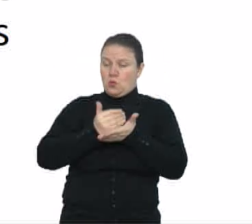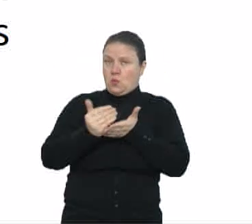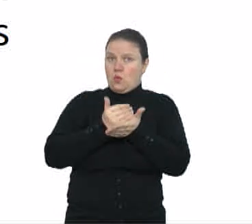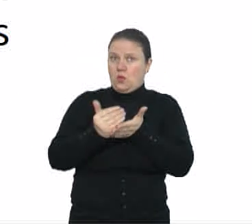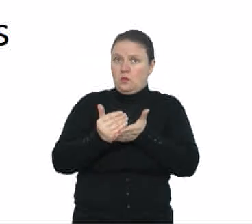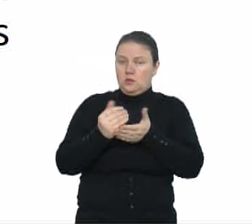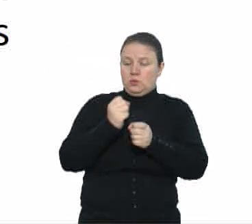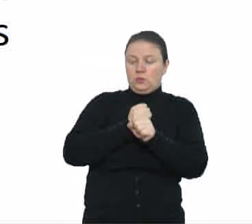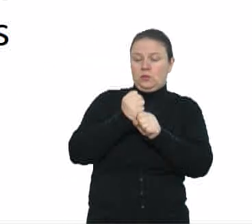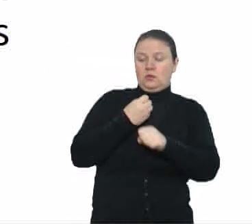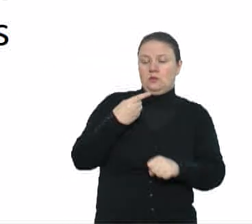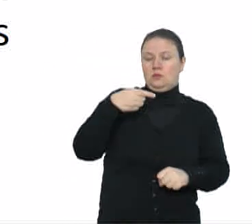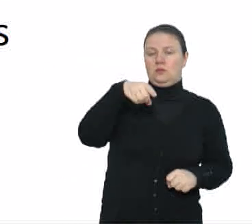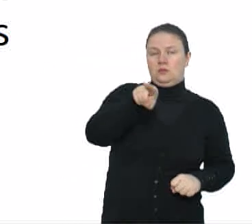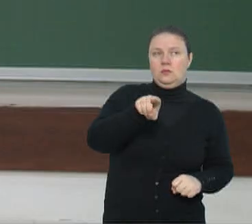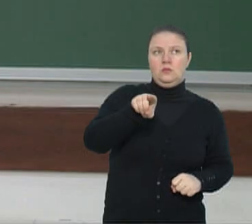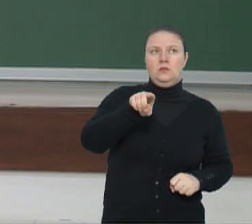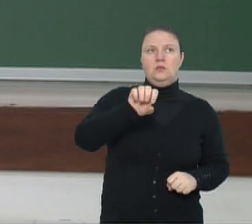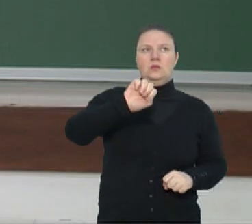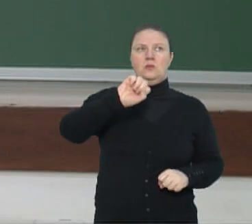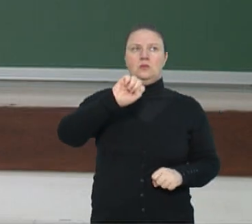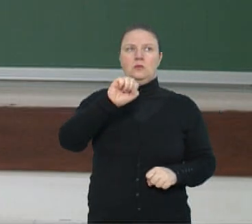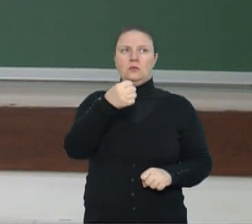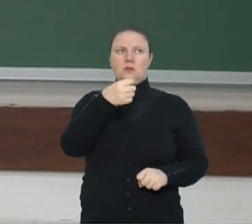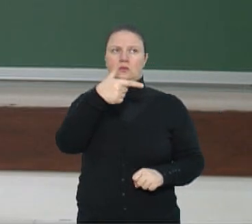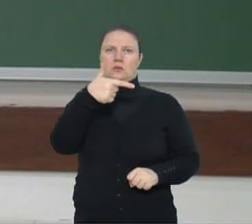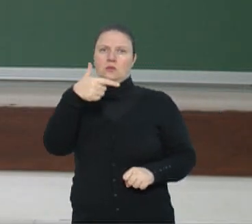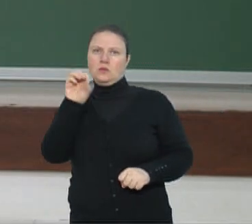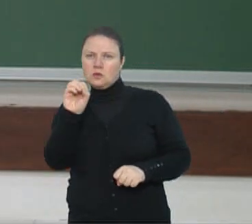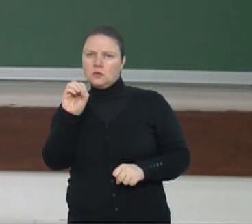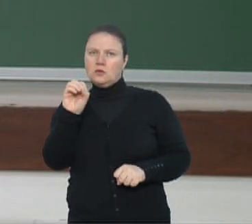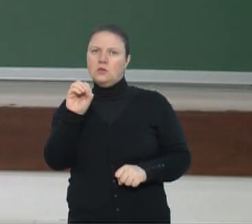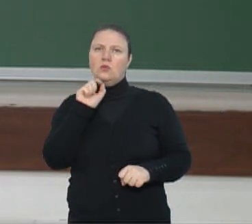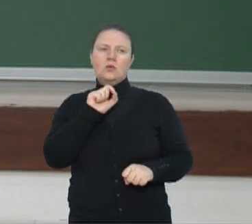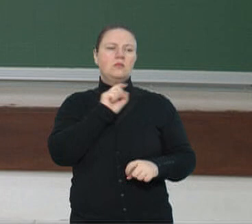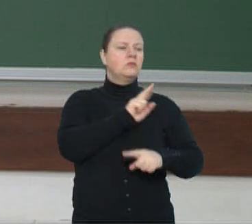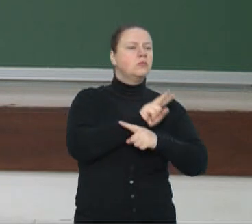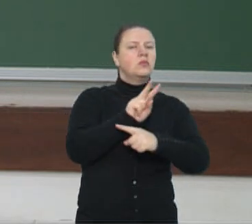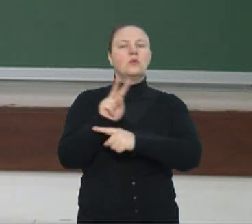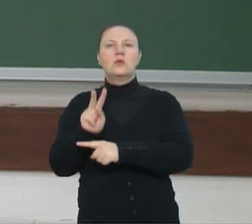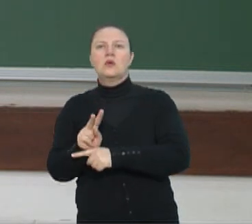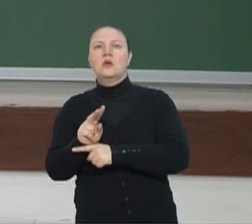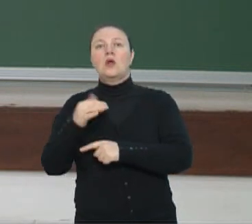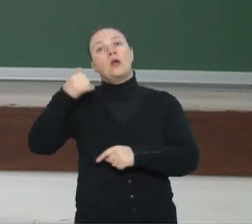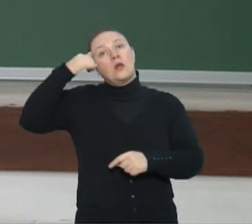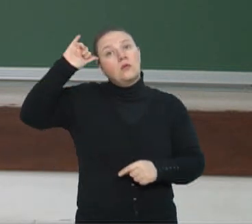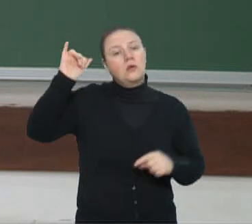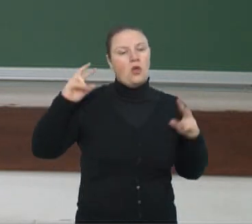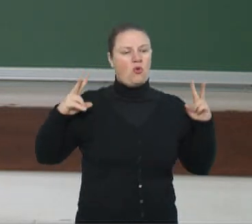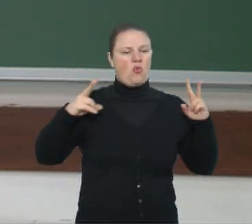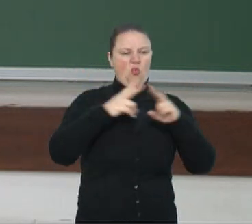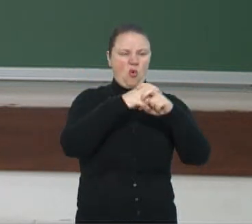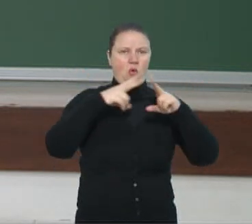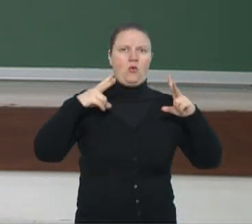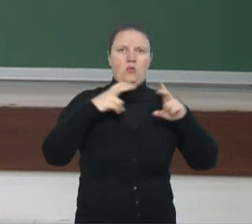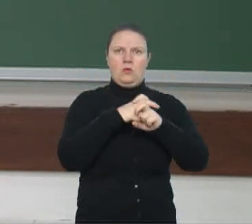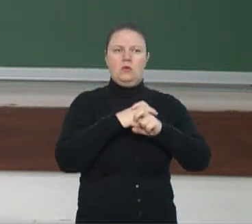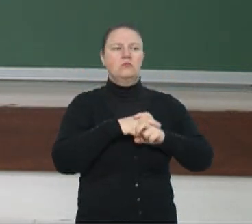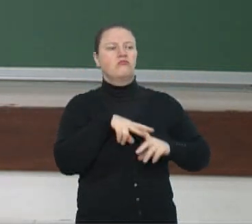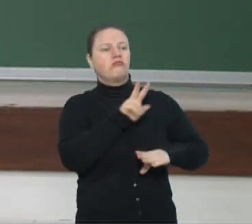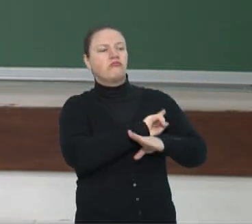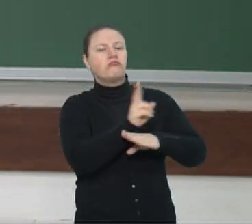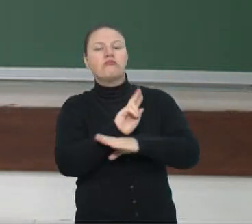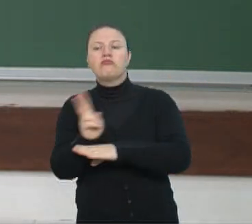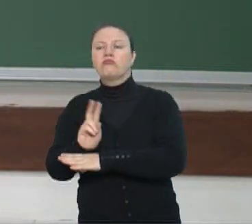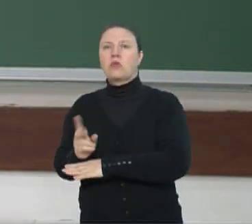Para quê? Para impedir o funcionamento de bares clandestinos, para impedir brigas entre os funcionários e para fiscalizar se eles estavam em